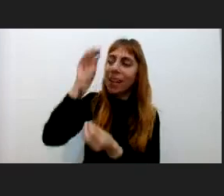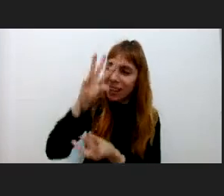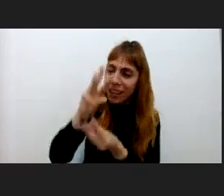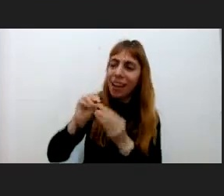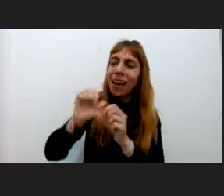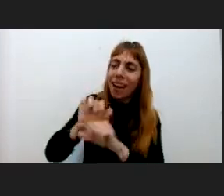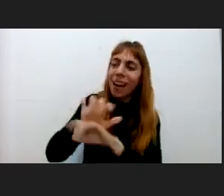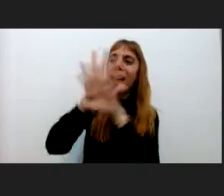mais previdente.